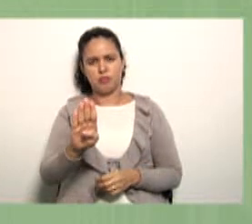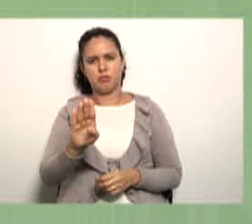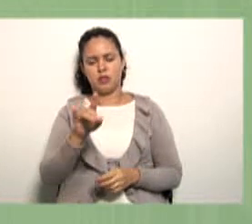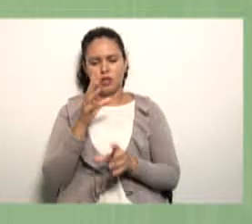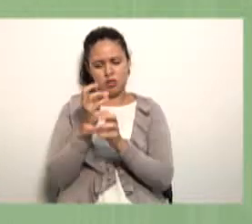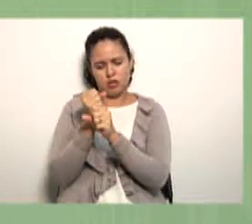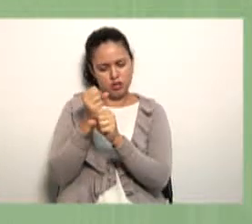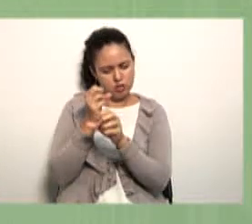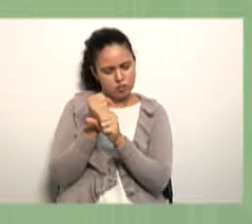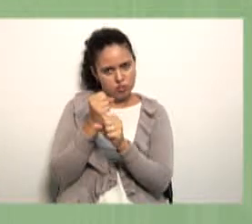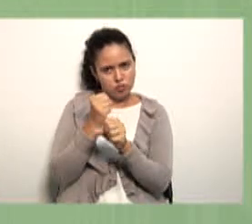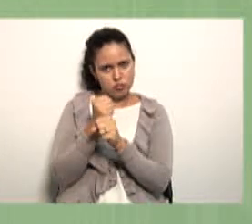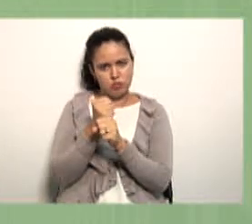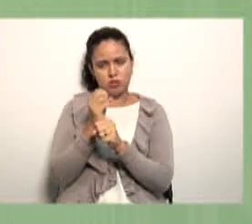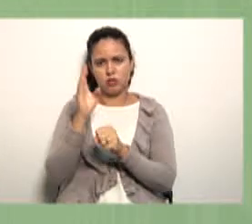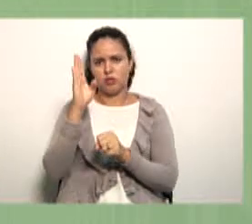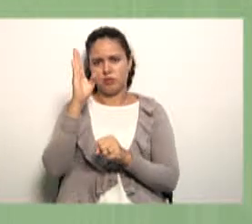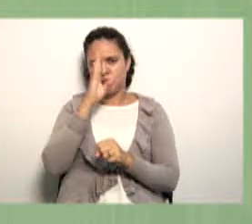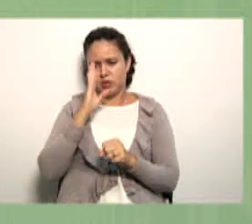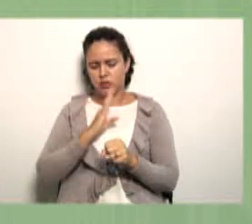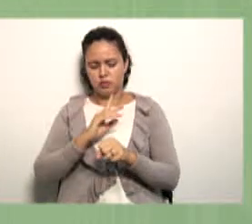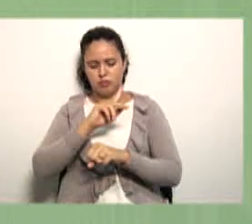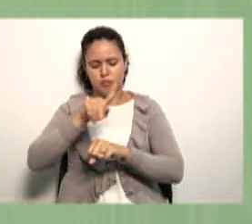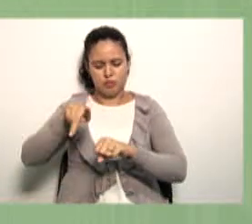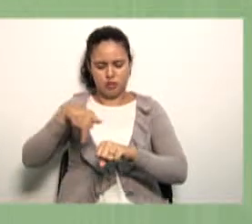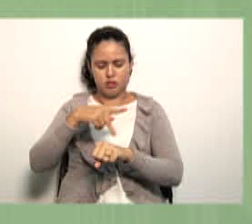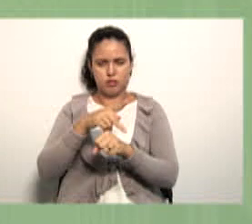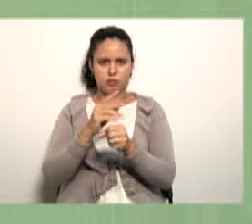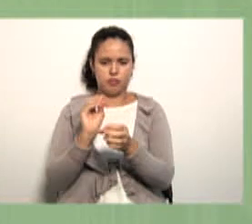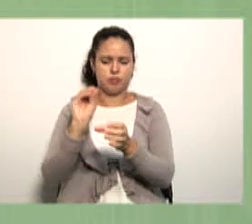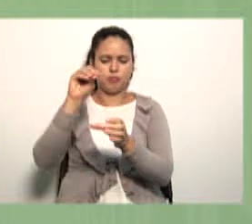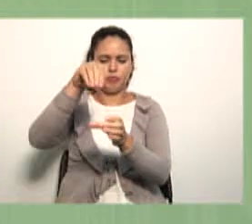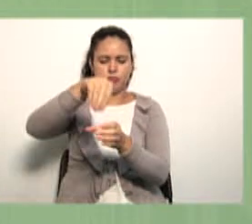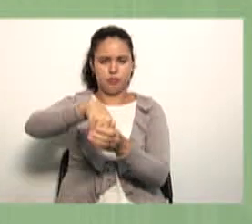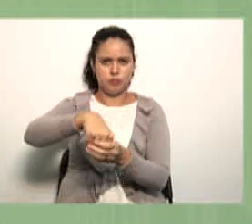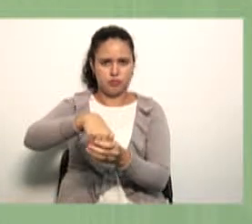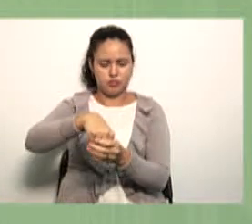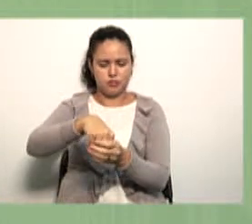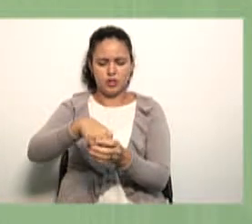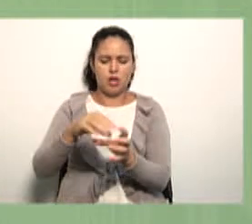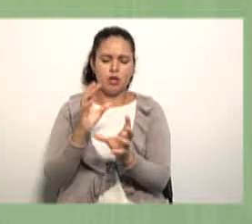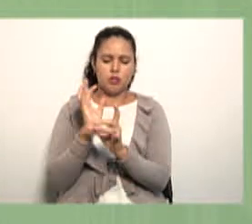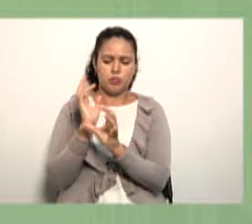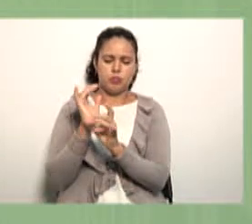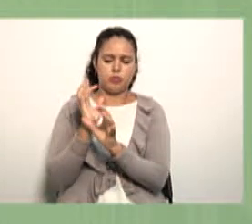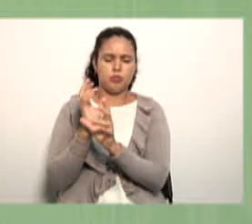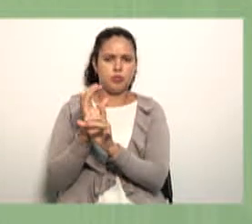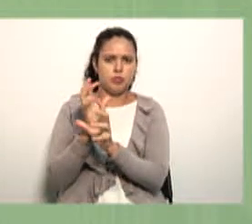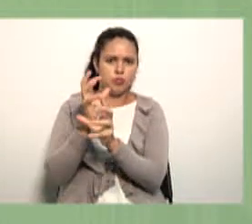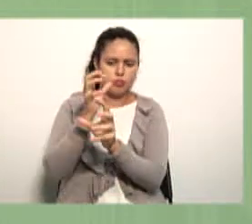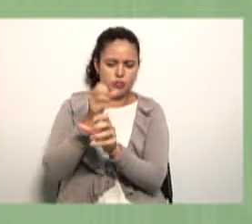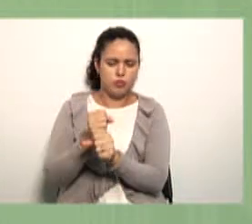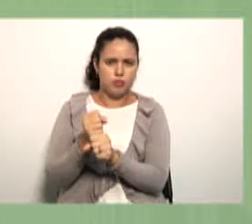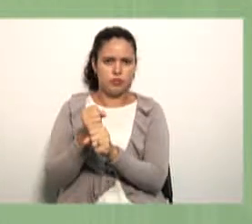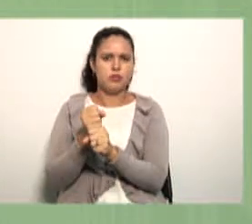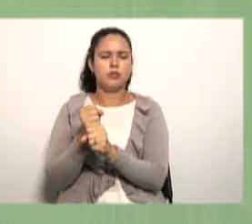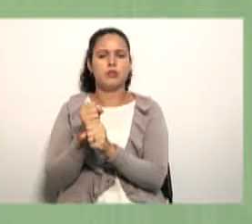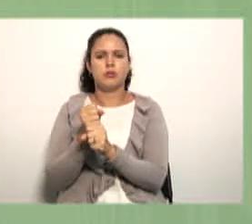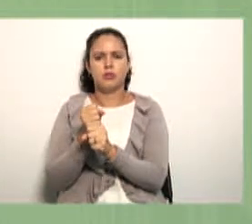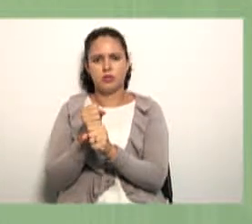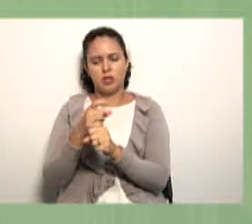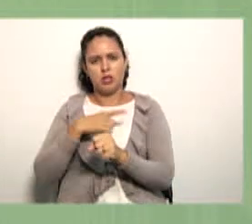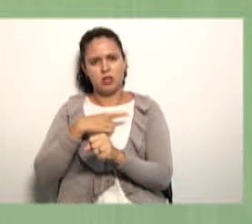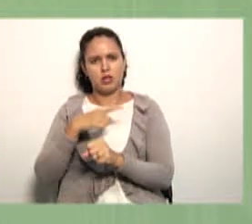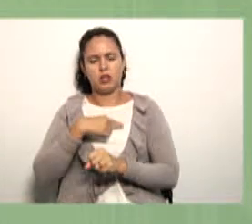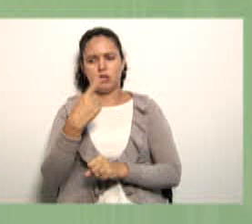de um país, em valores brutos. Produto nacional bruto fala da questão nacional. A gente tem a renda